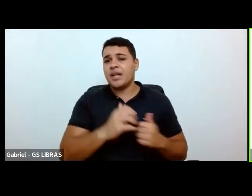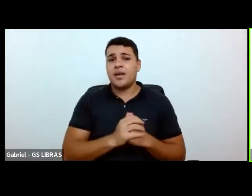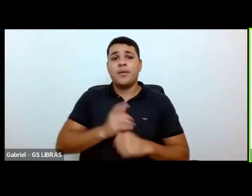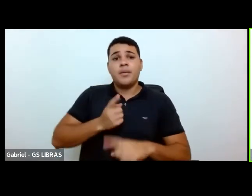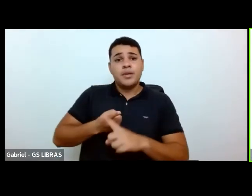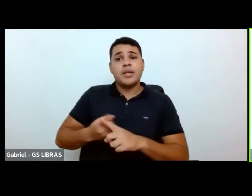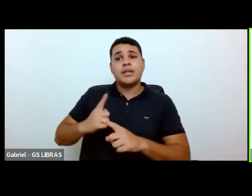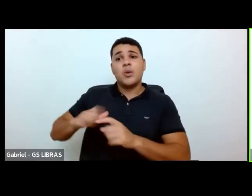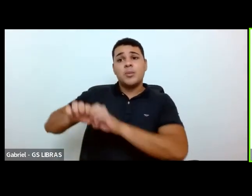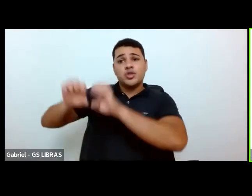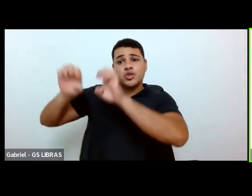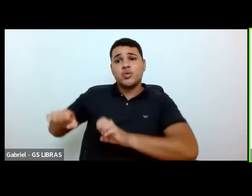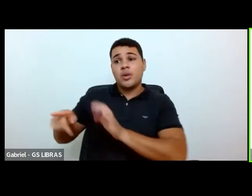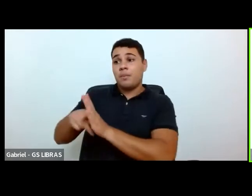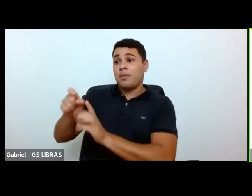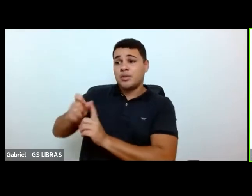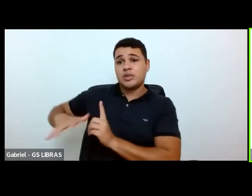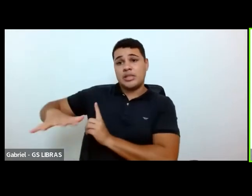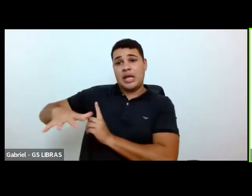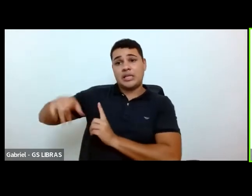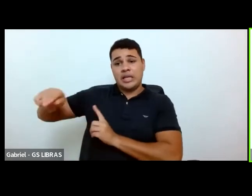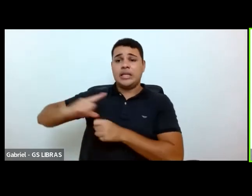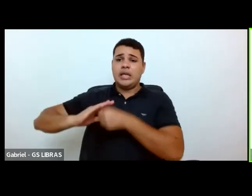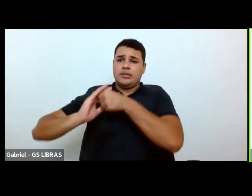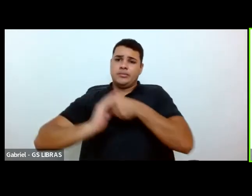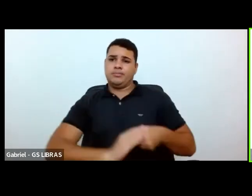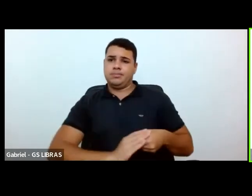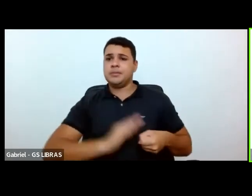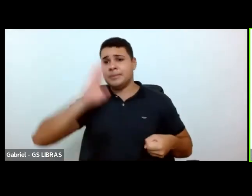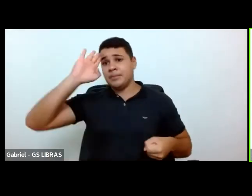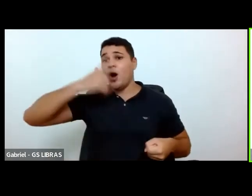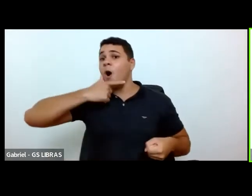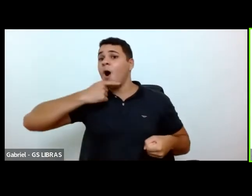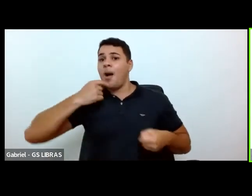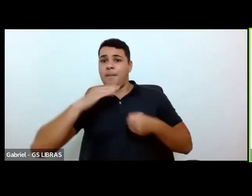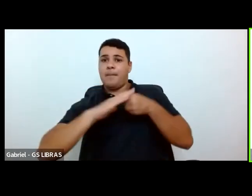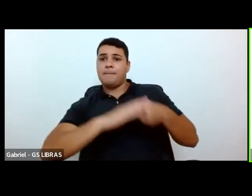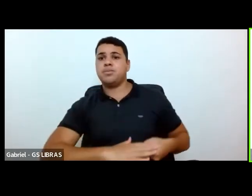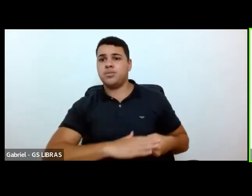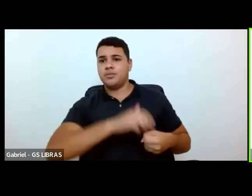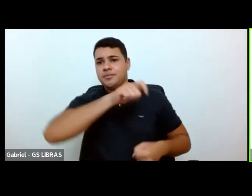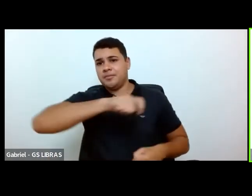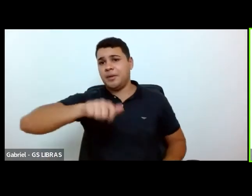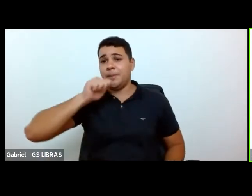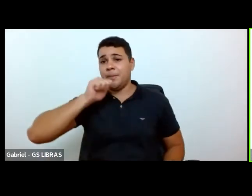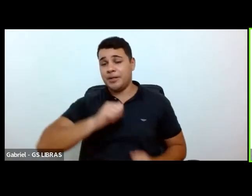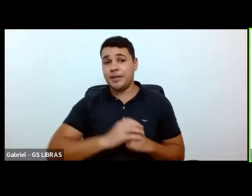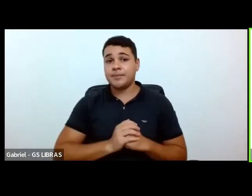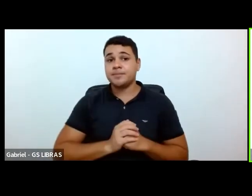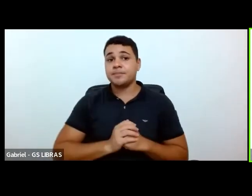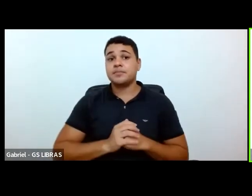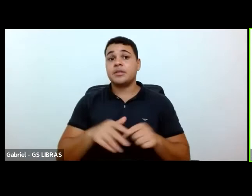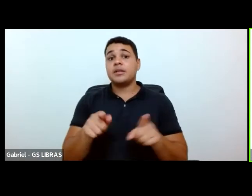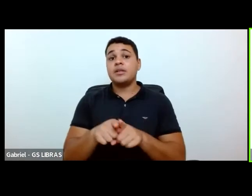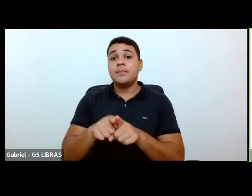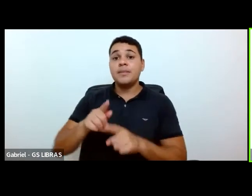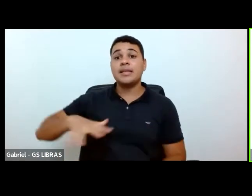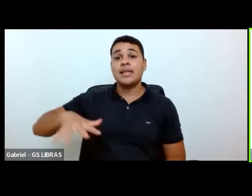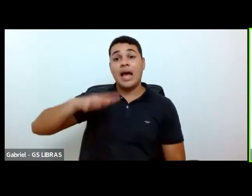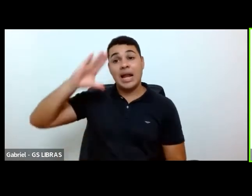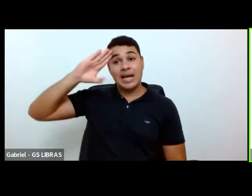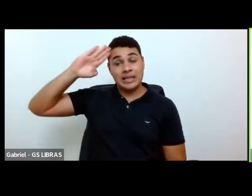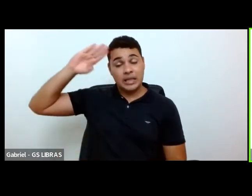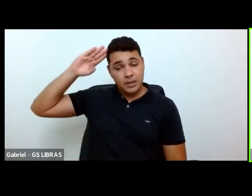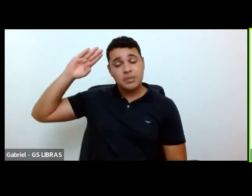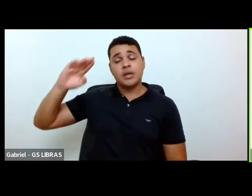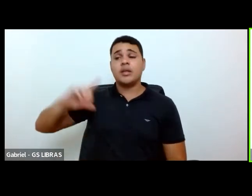bastante opressora e que ela segmenta, né, e que a academia, de alguma forma, ela tem tido um debate, eu diria, bastante